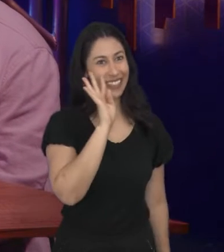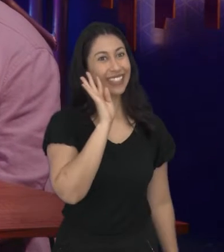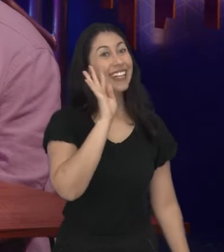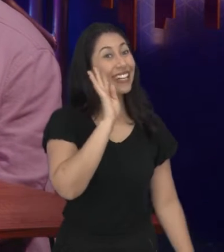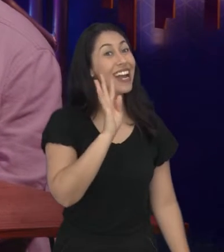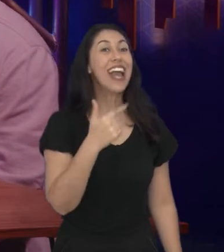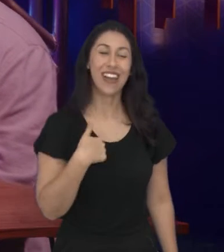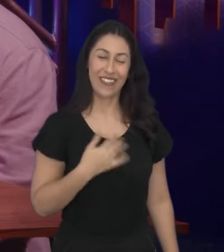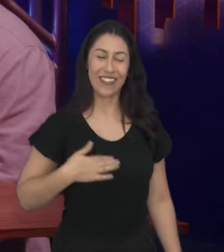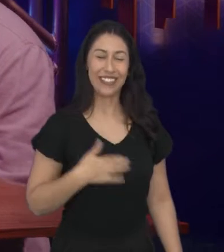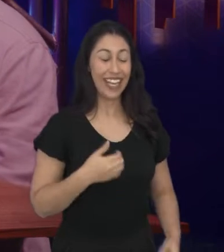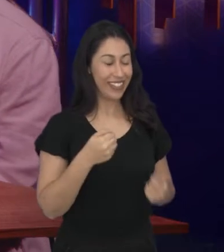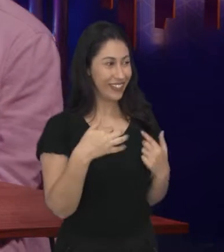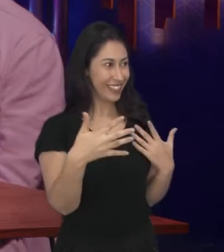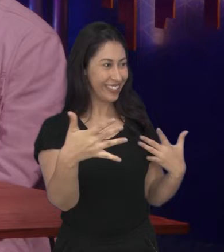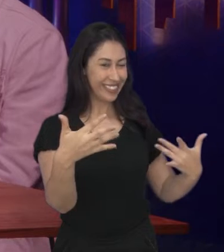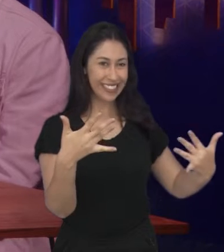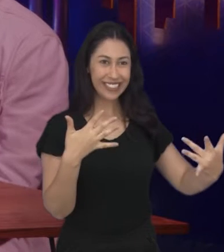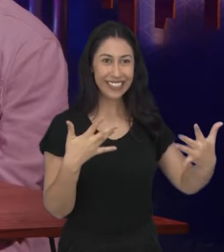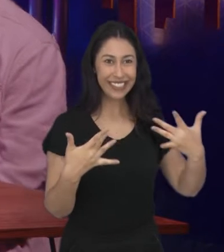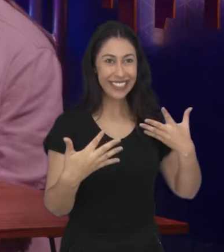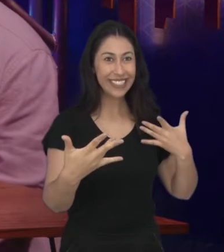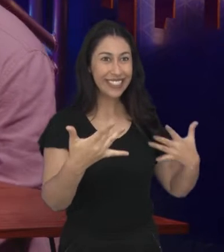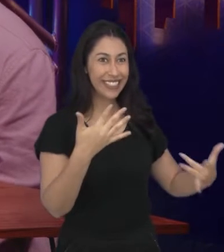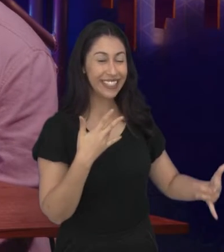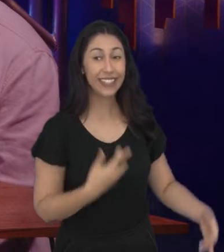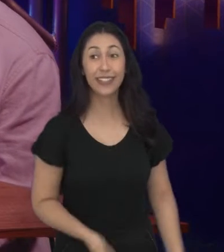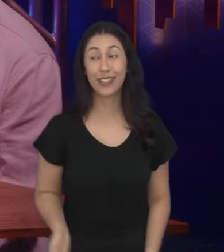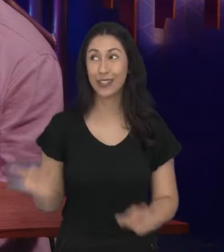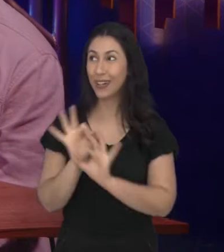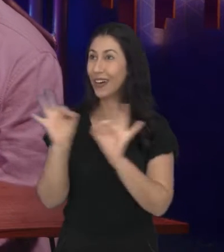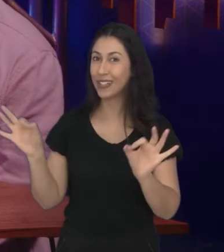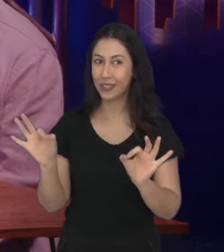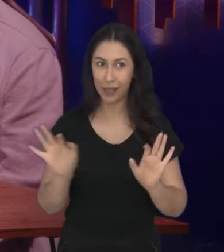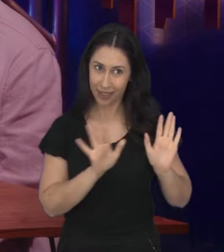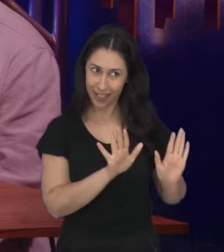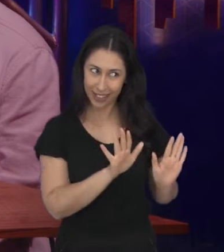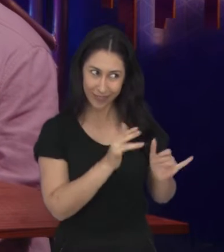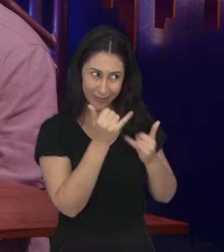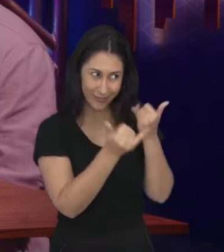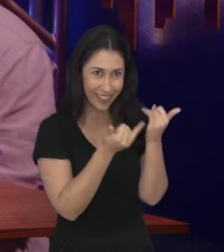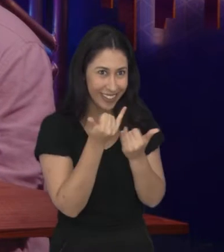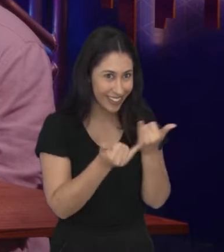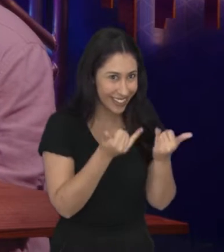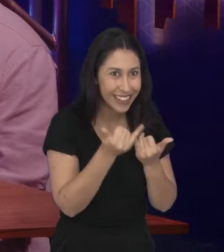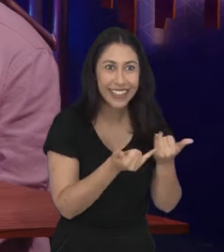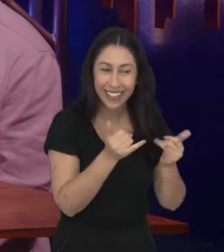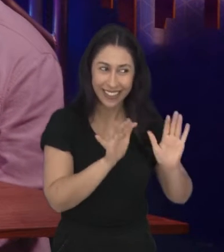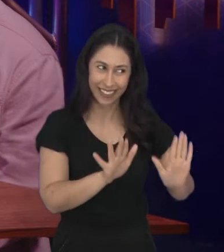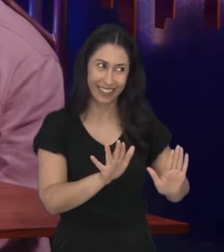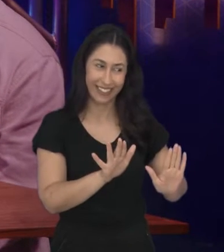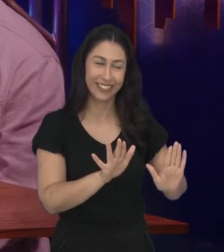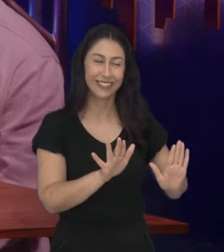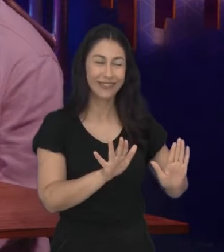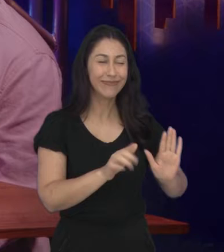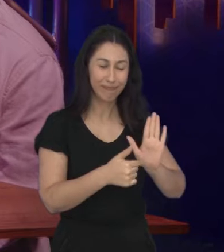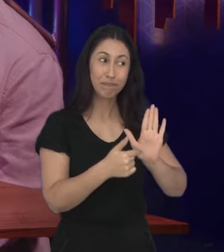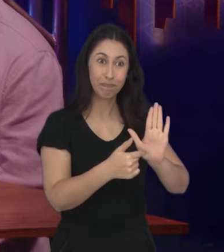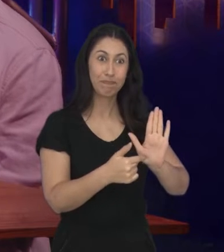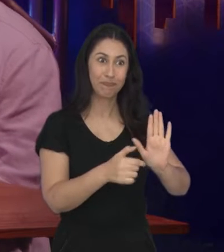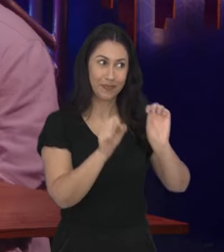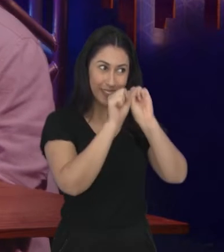isso legal. Eu ia gostar de brilhar quando eu saísse no sol. Ia ser ótimo. Você é Essa uma frase pérola. conteve um pouco de ironia, caso